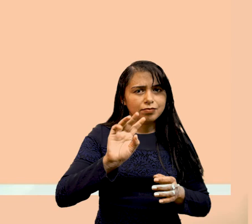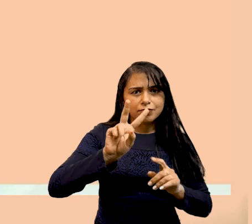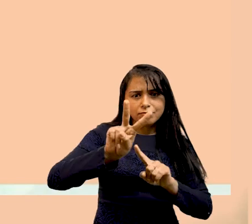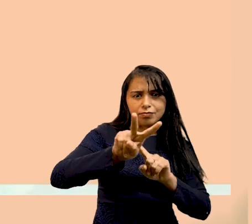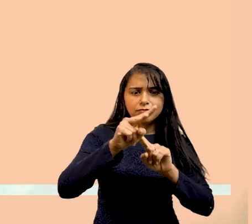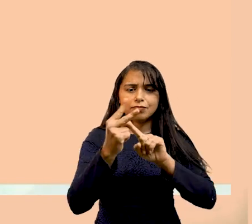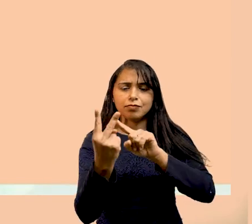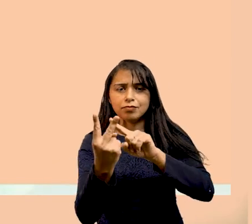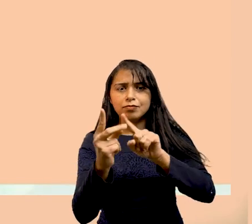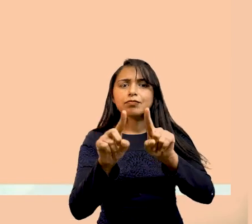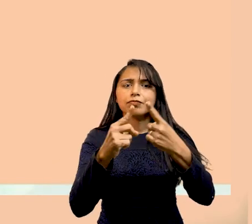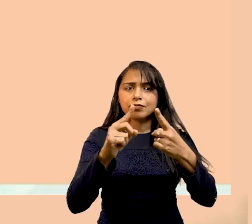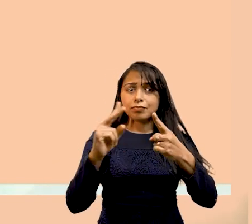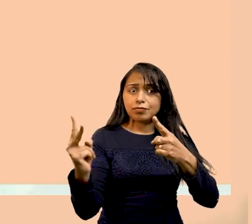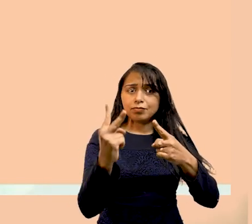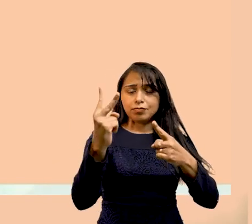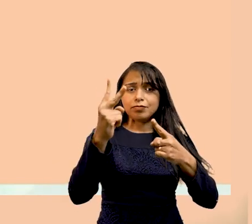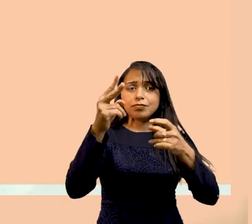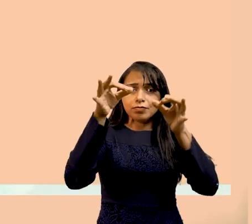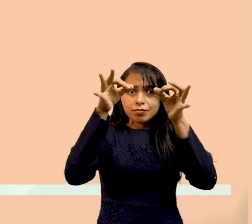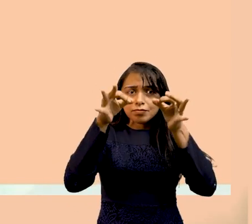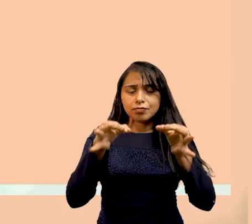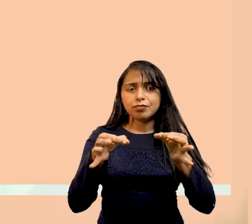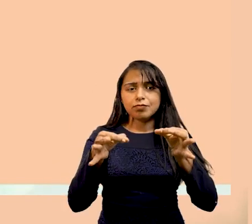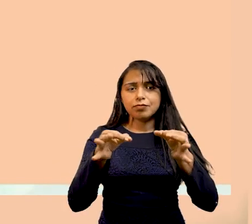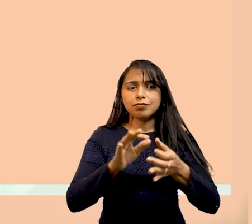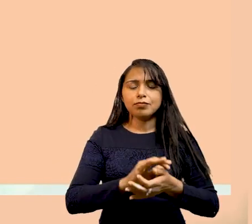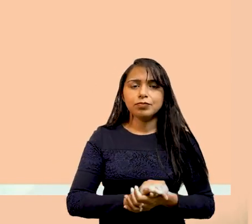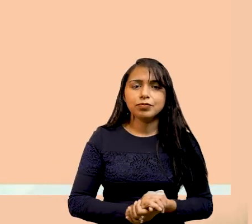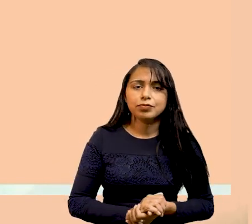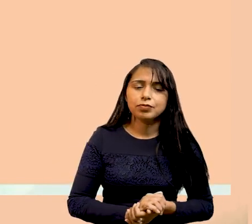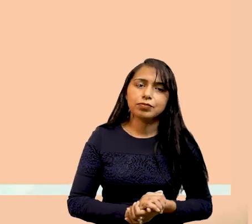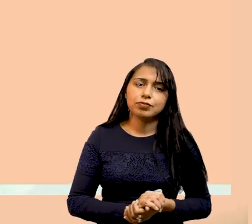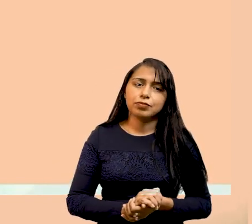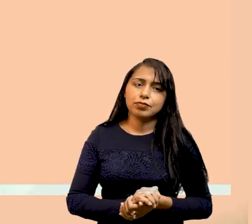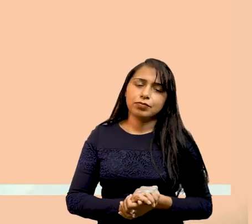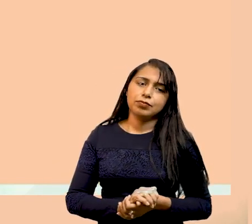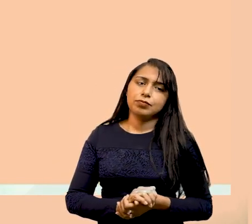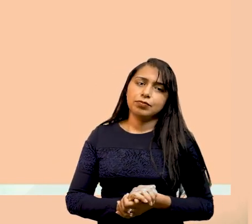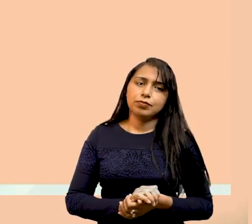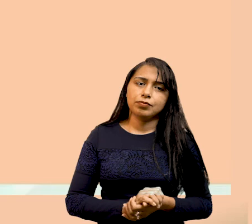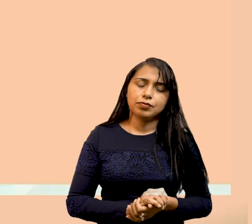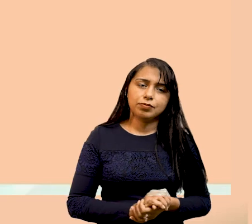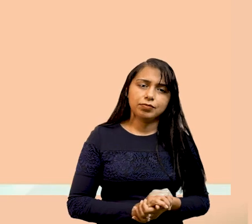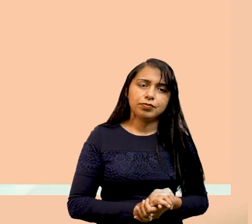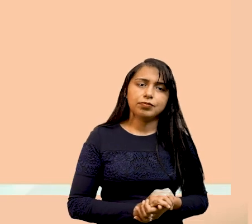rotação novamente, igual ele fez na questão anterior. Então, ó, 2x mais 8,